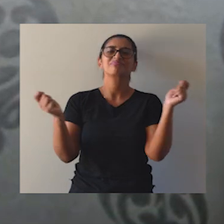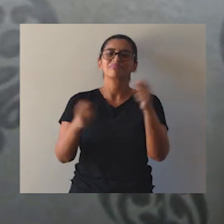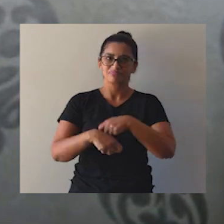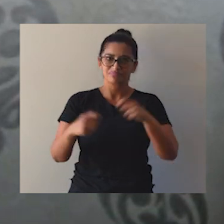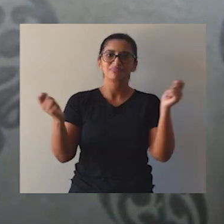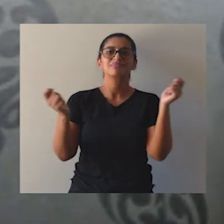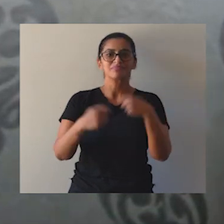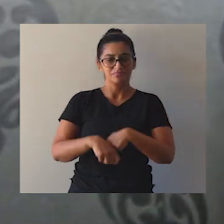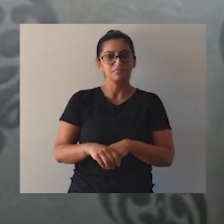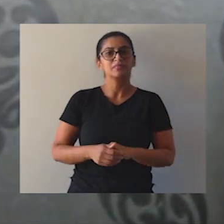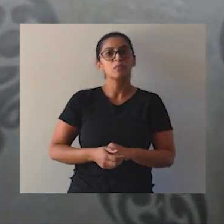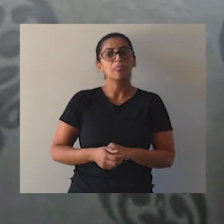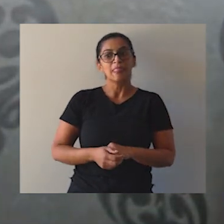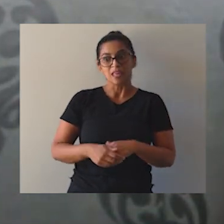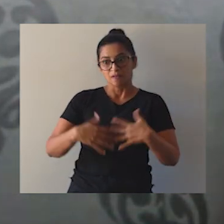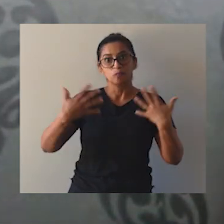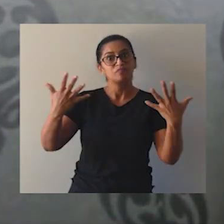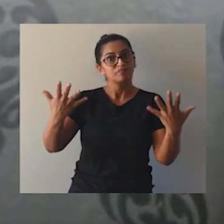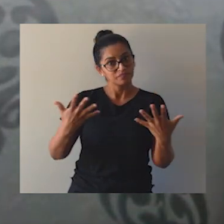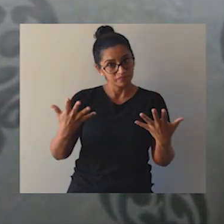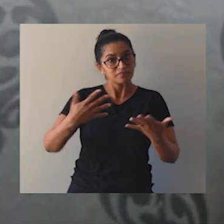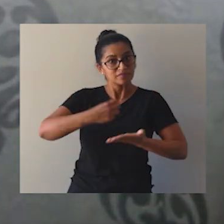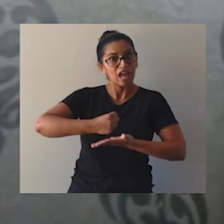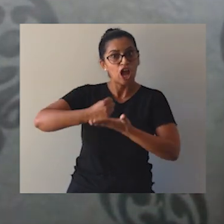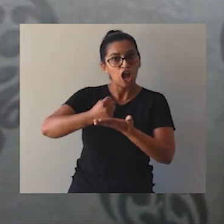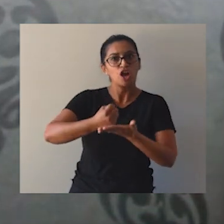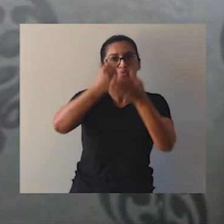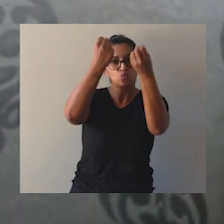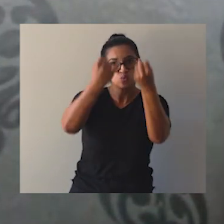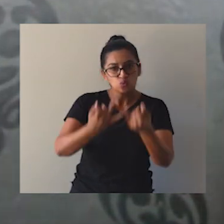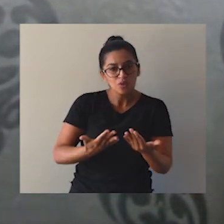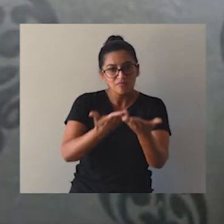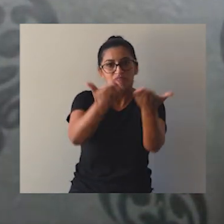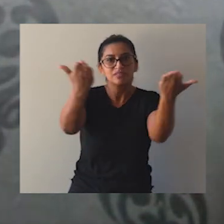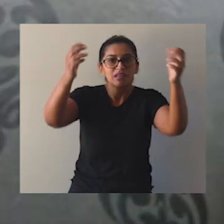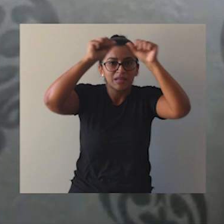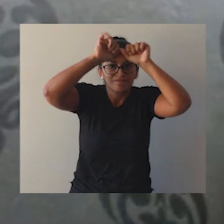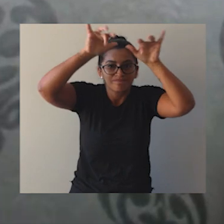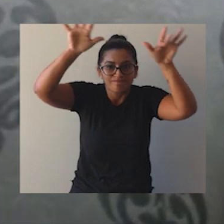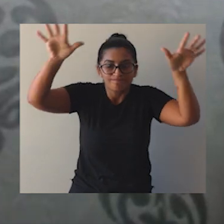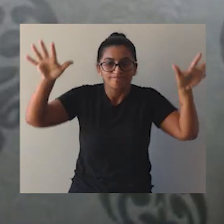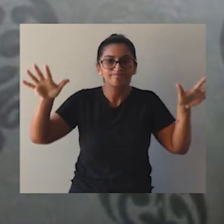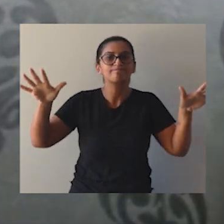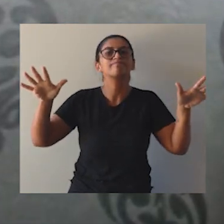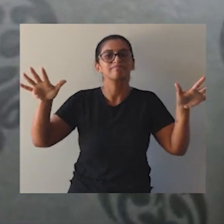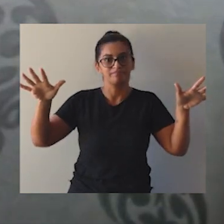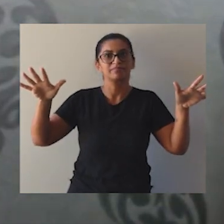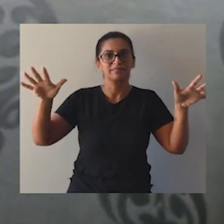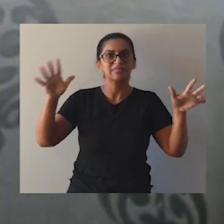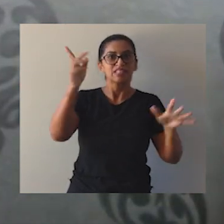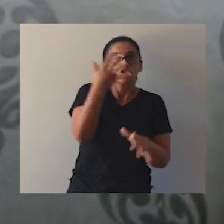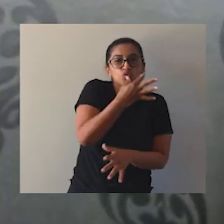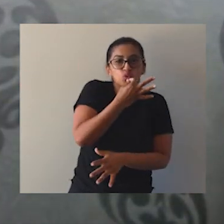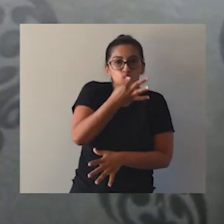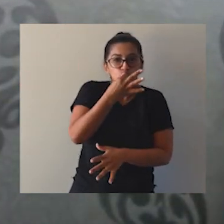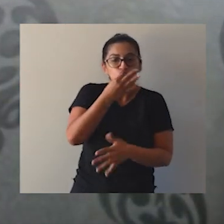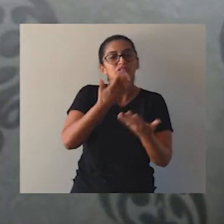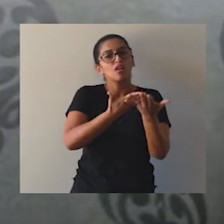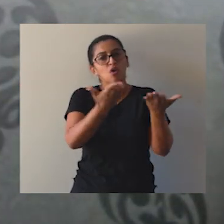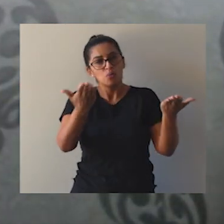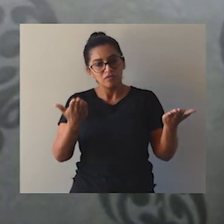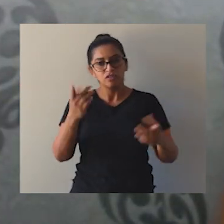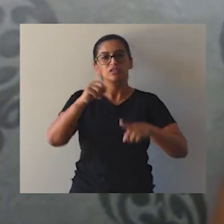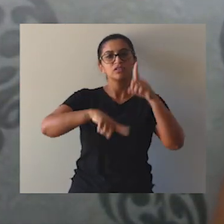né. Espero também ter contribuído um pouquinho, ter dado pelo menos algumas dicas de